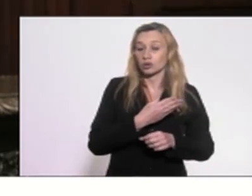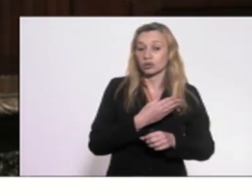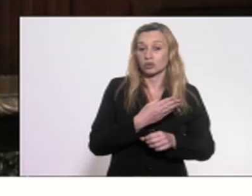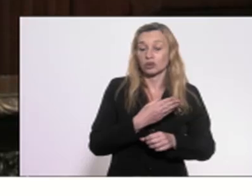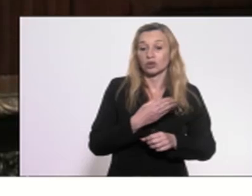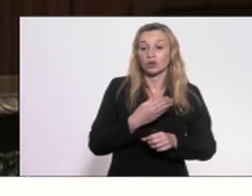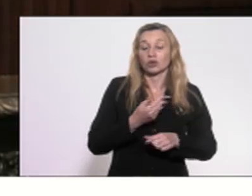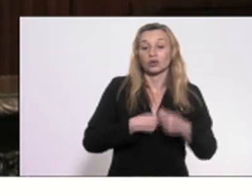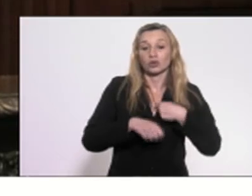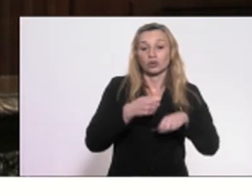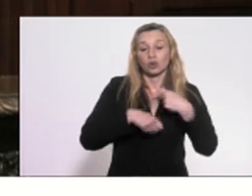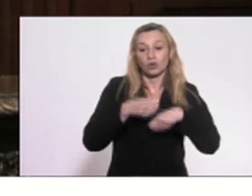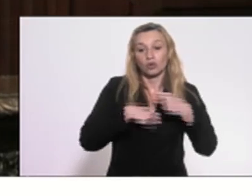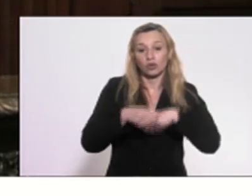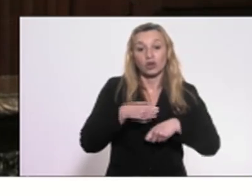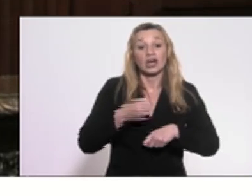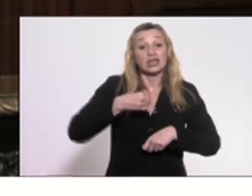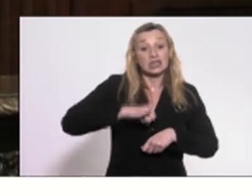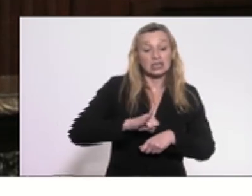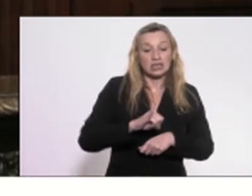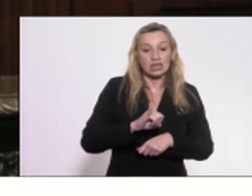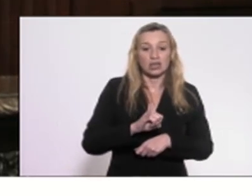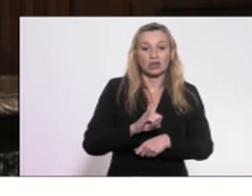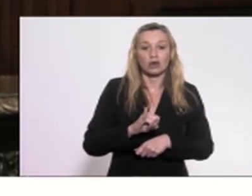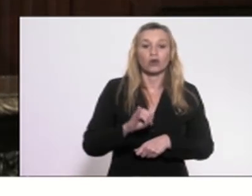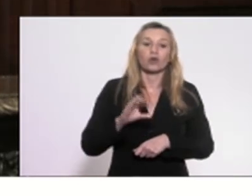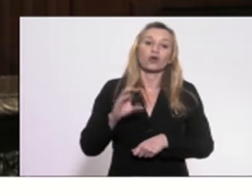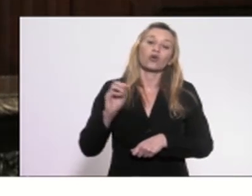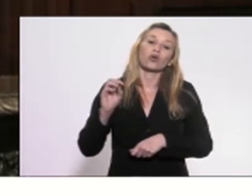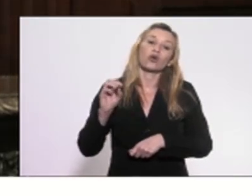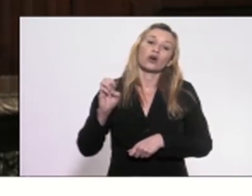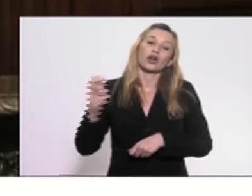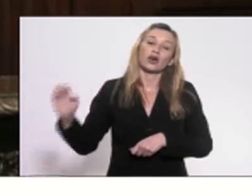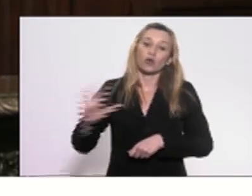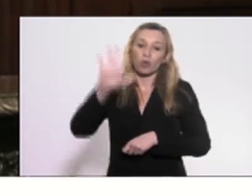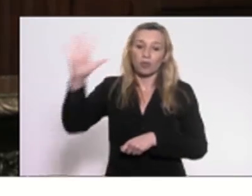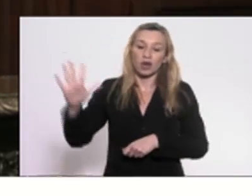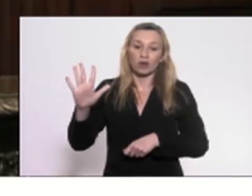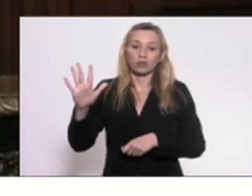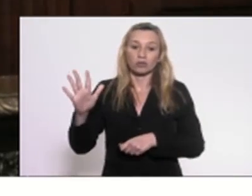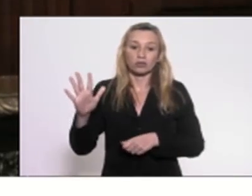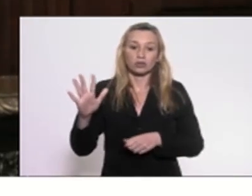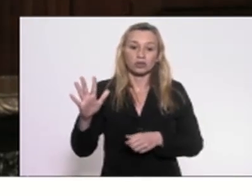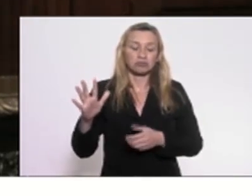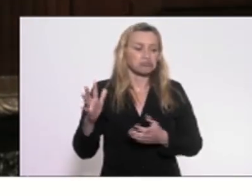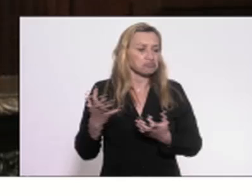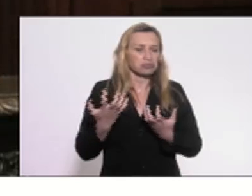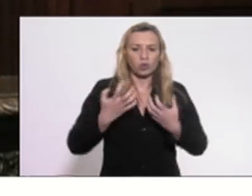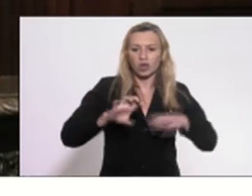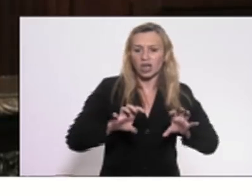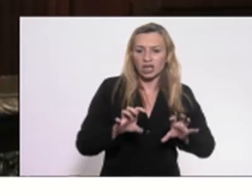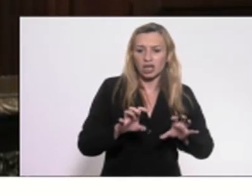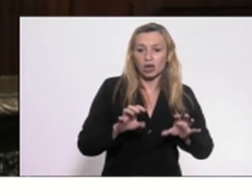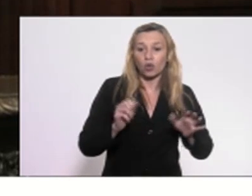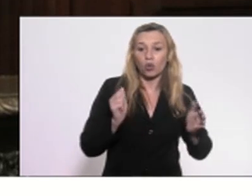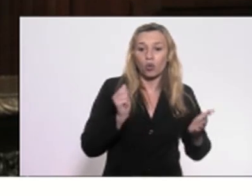europeu resolver não comprar, por exemplo, a soja do